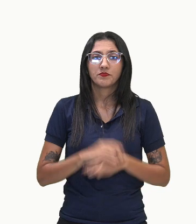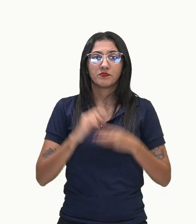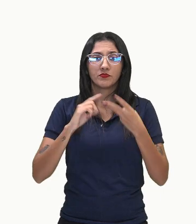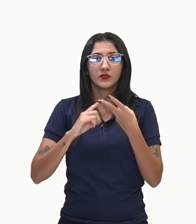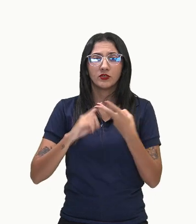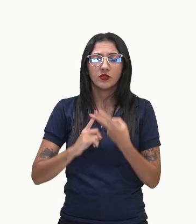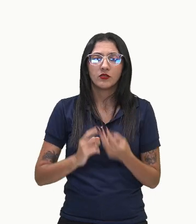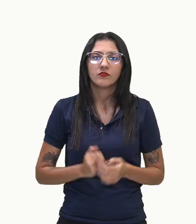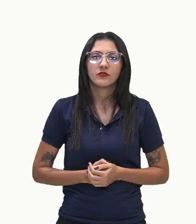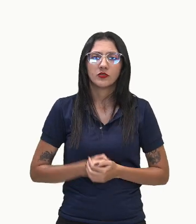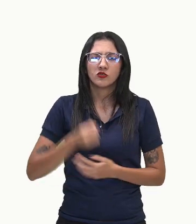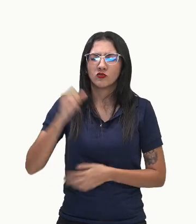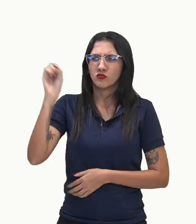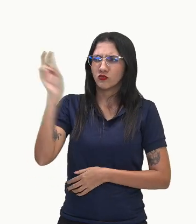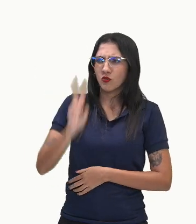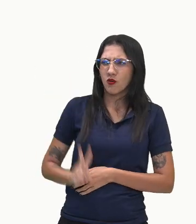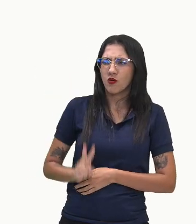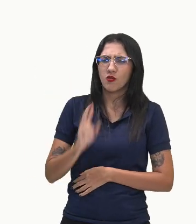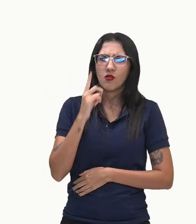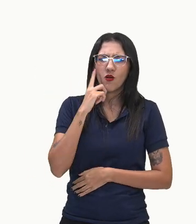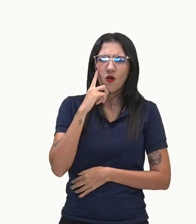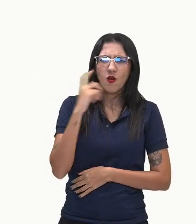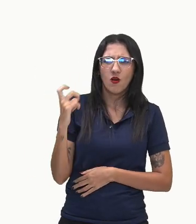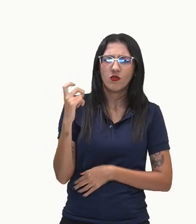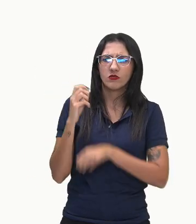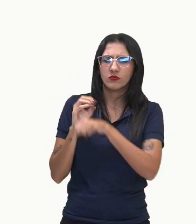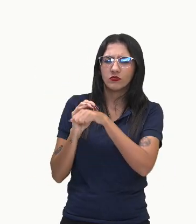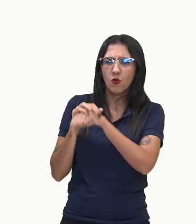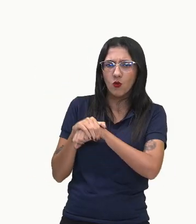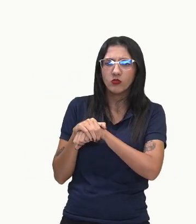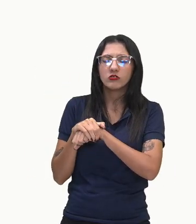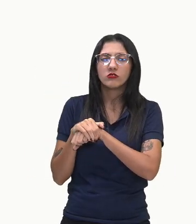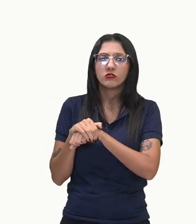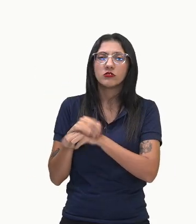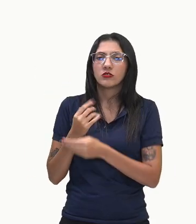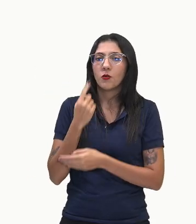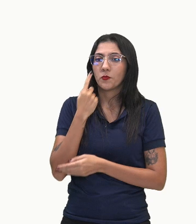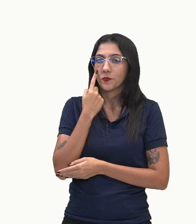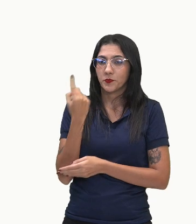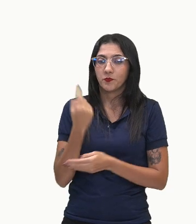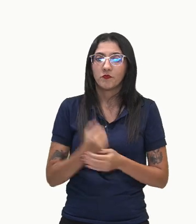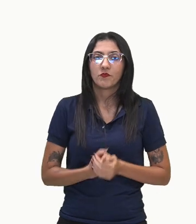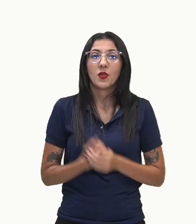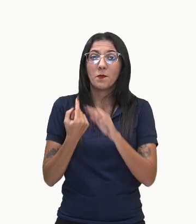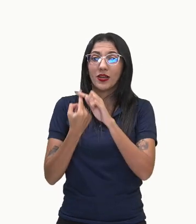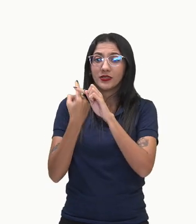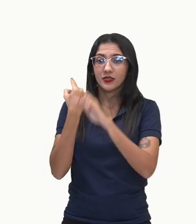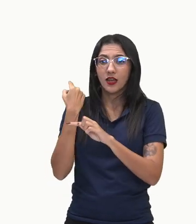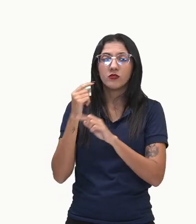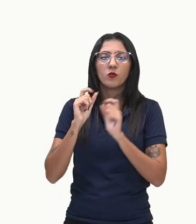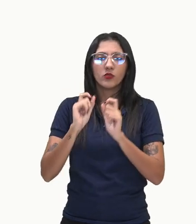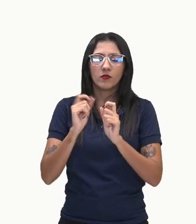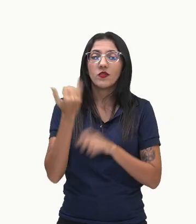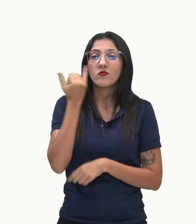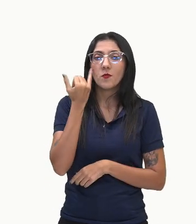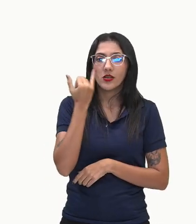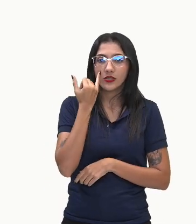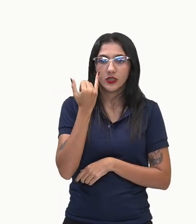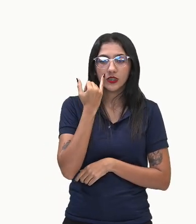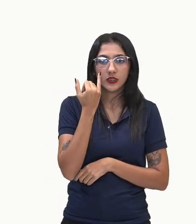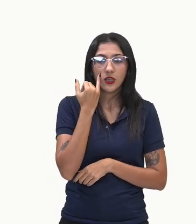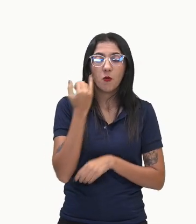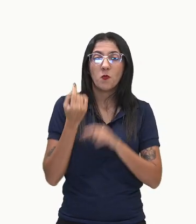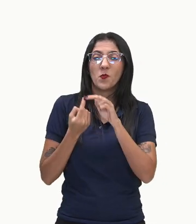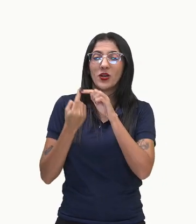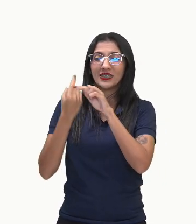Trovejou a noite toda. Então, pretéritos são ações, informações de ações que